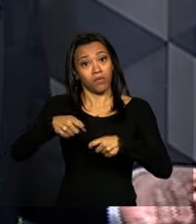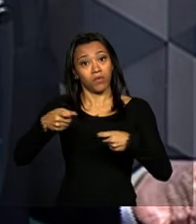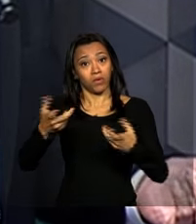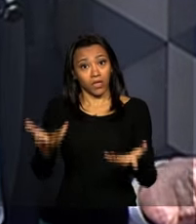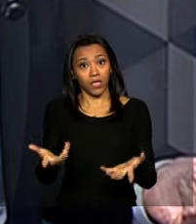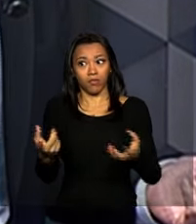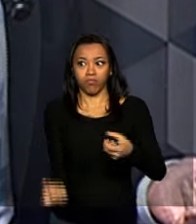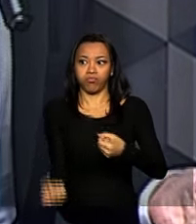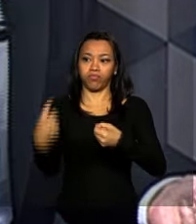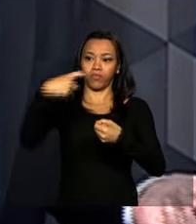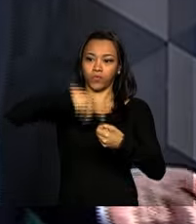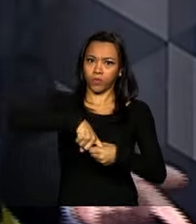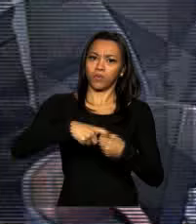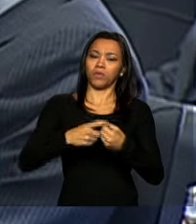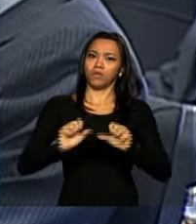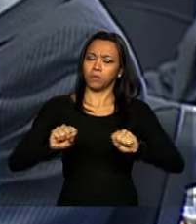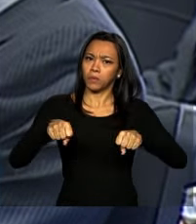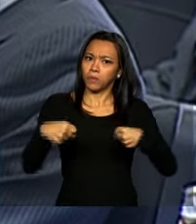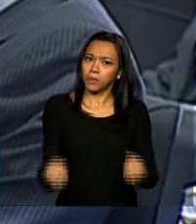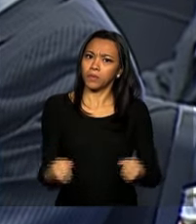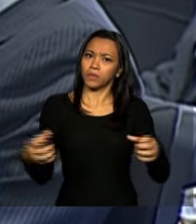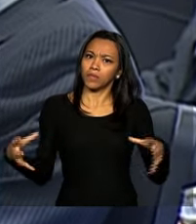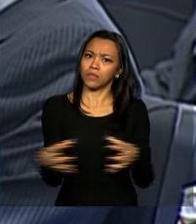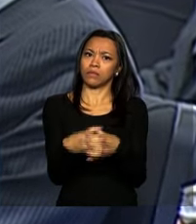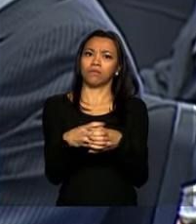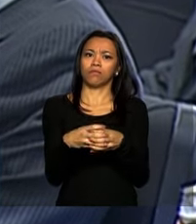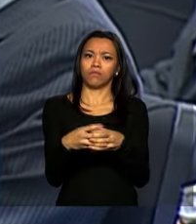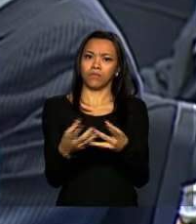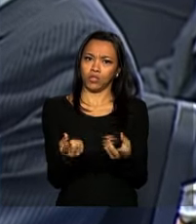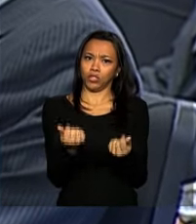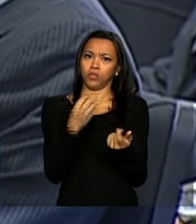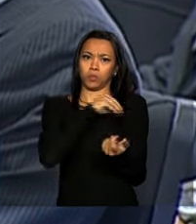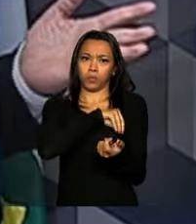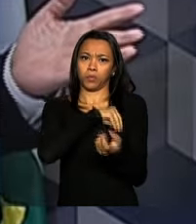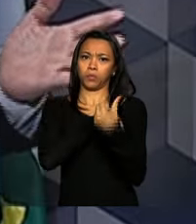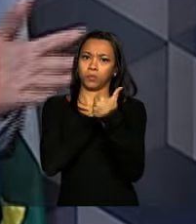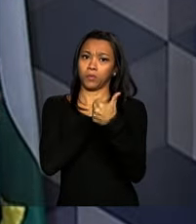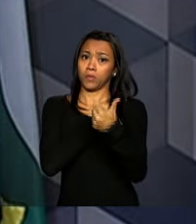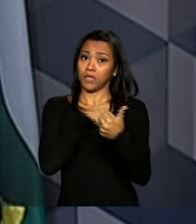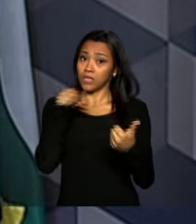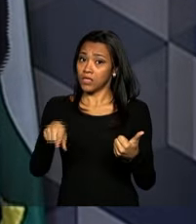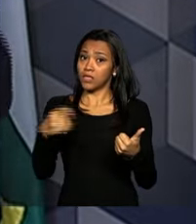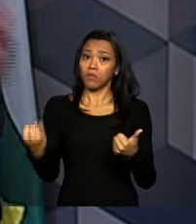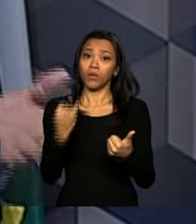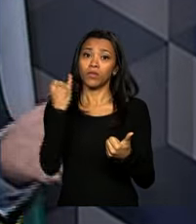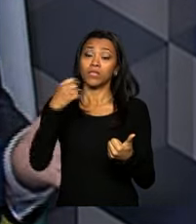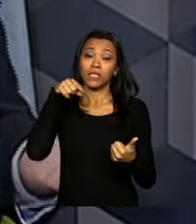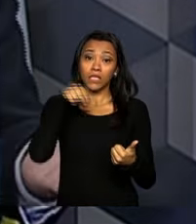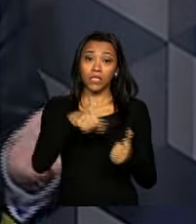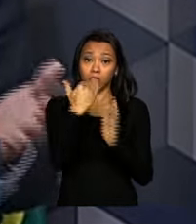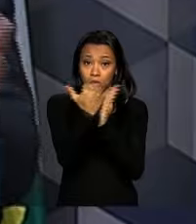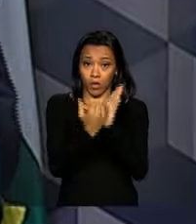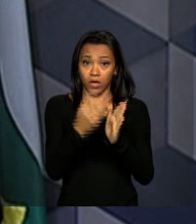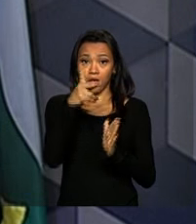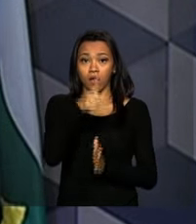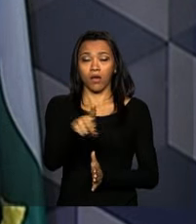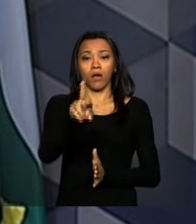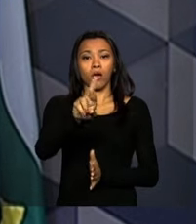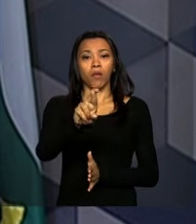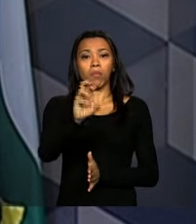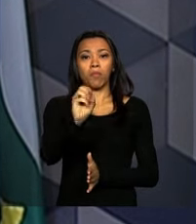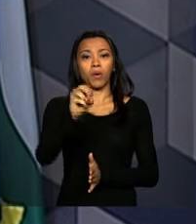Pronaf. Isso é população maior do que muitos países. Que esse Pronaf, com